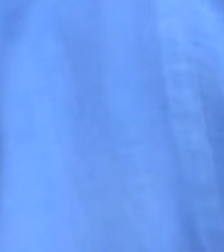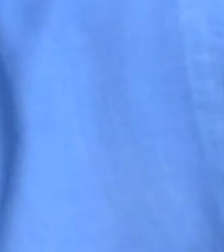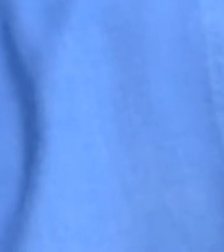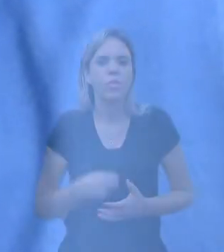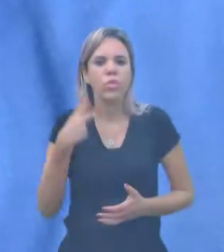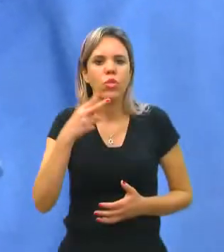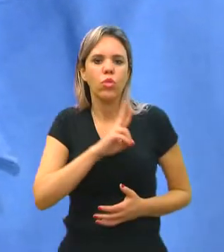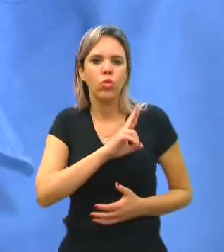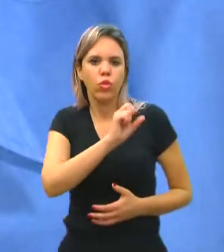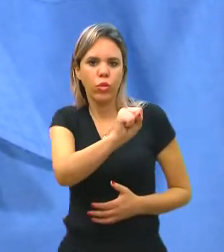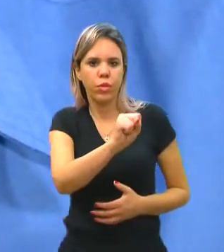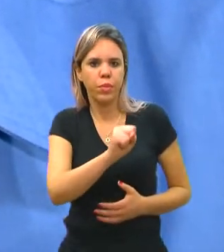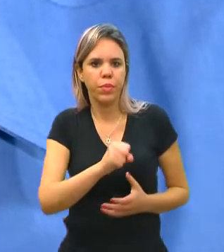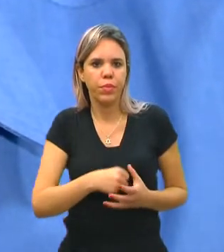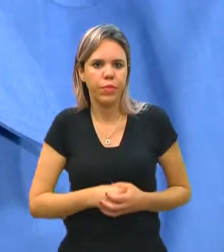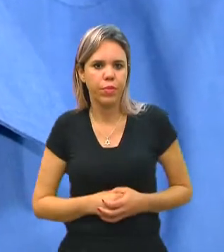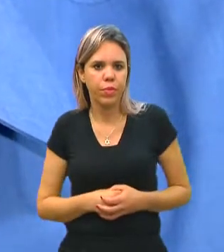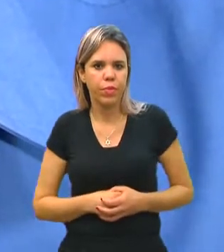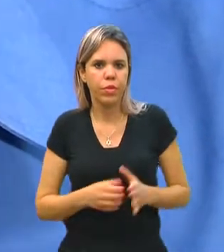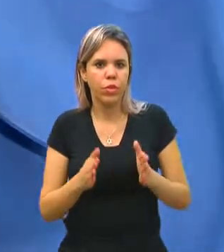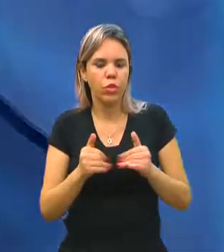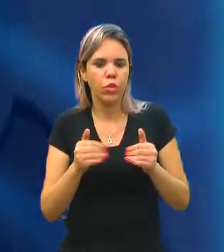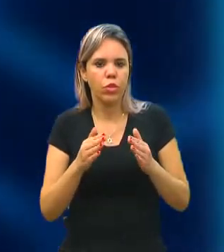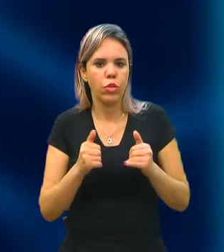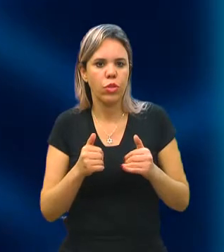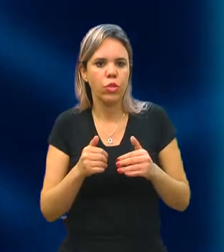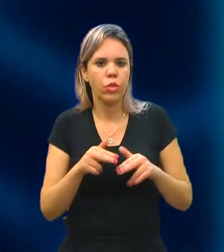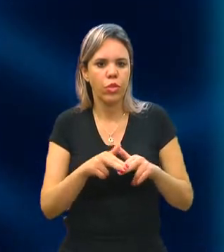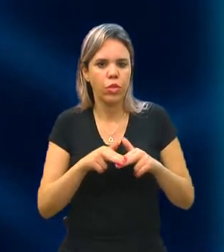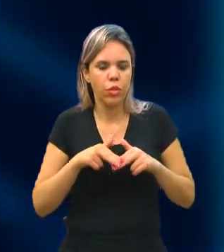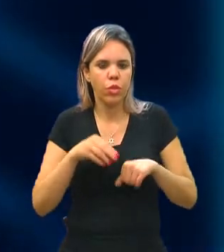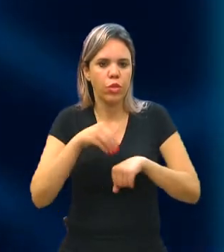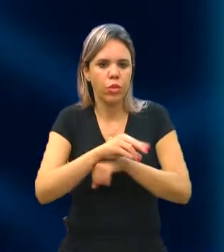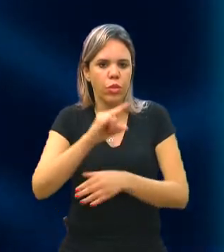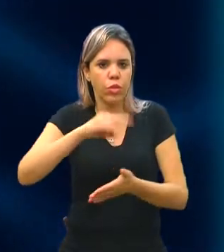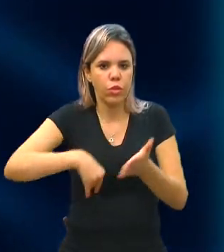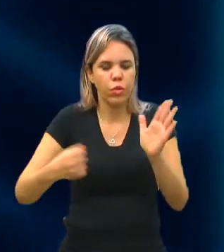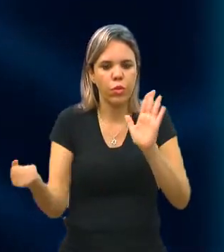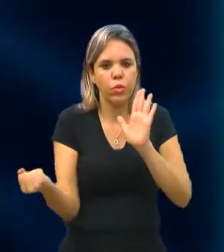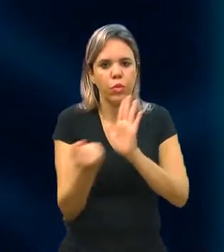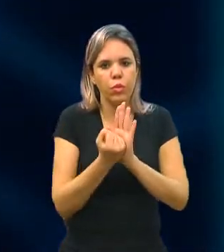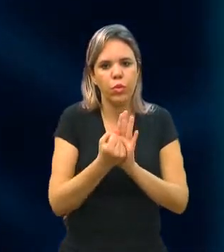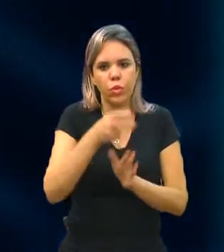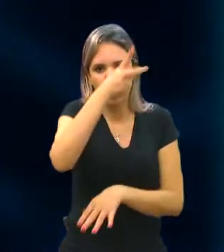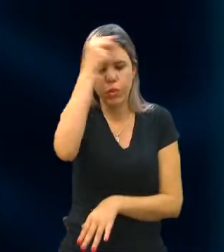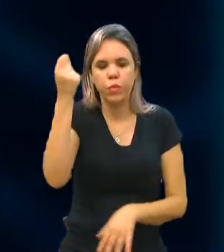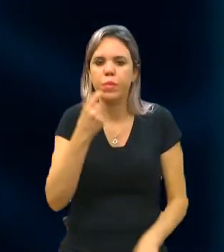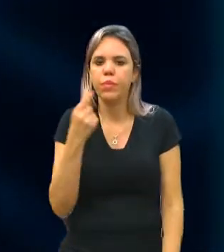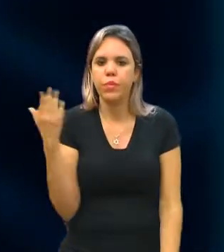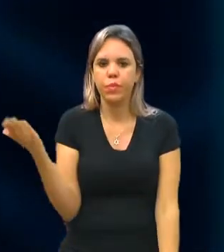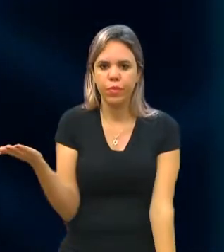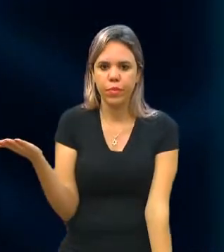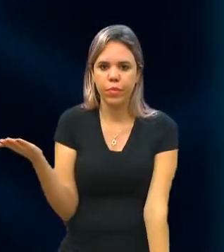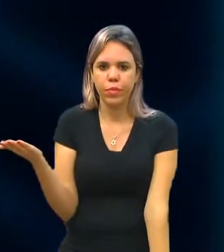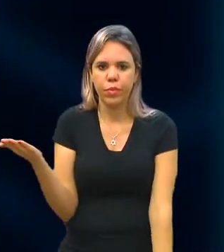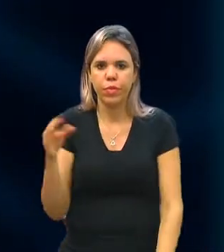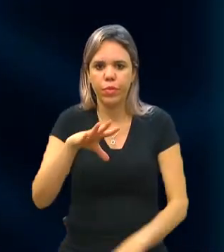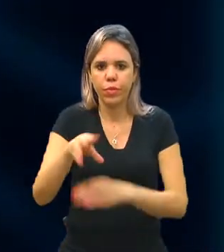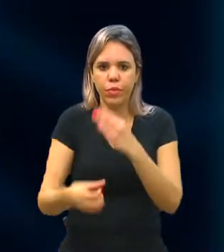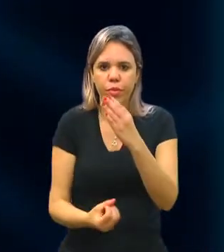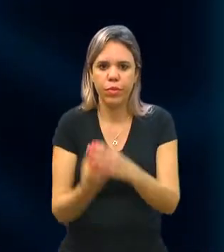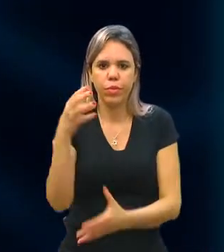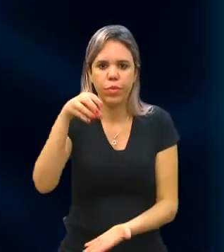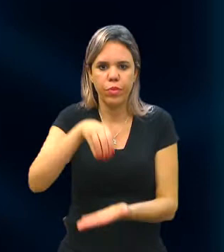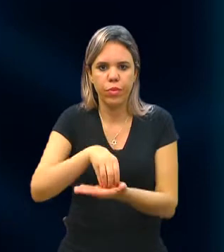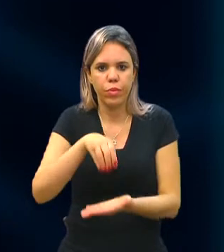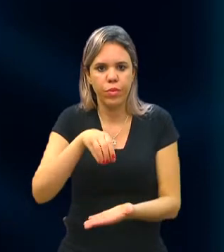e o Vereador Luiz Rossini e solicita por meio de uma indicação protocolada a Prefeitura de Campinas a